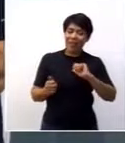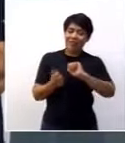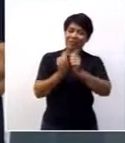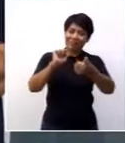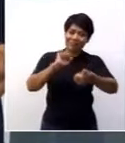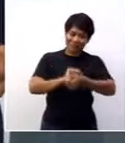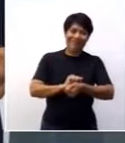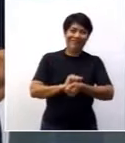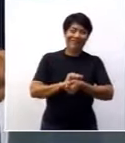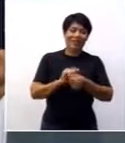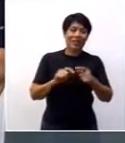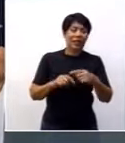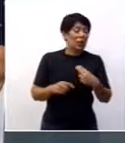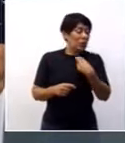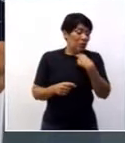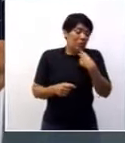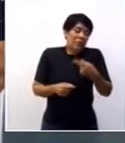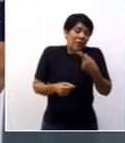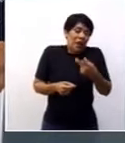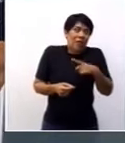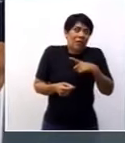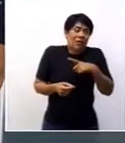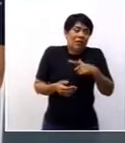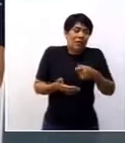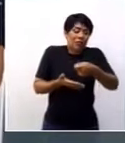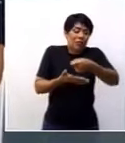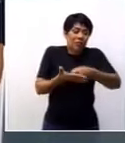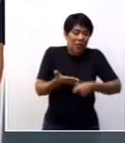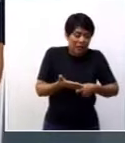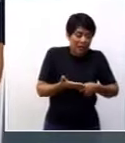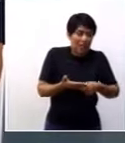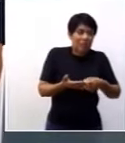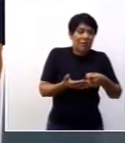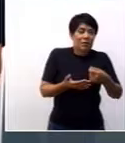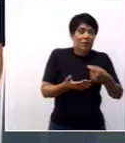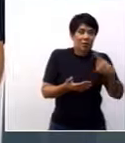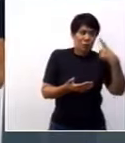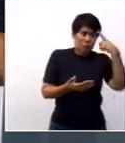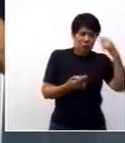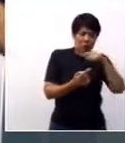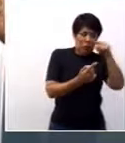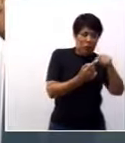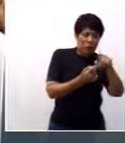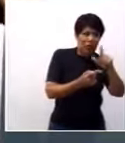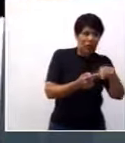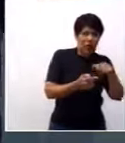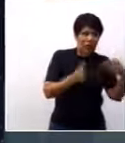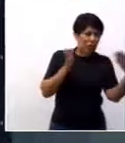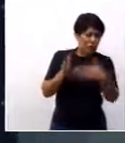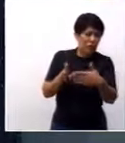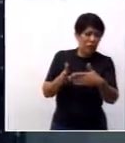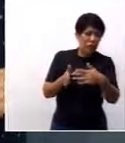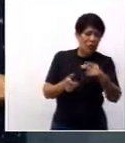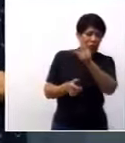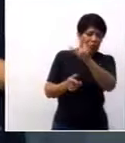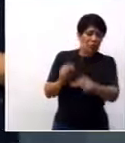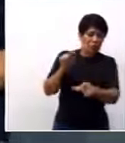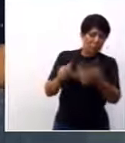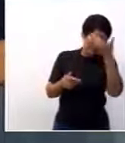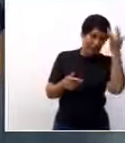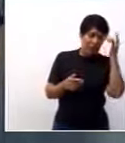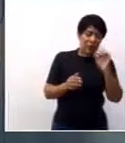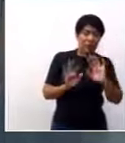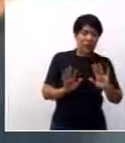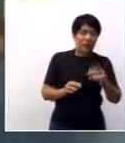não podemos aqui falar que nós vamos ter um texto que foi escrito com uma determinada intenção e, de repente, nós imaginarmos que